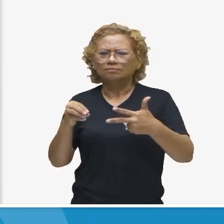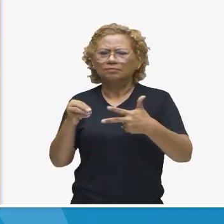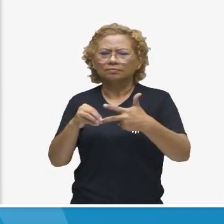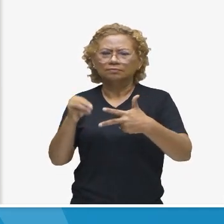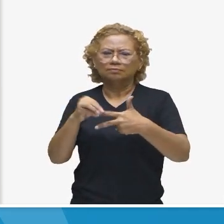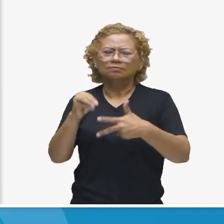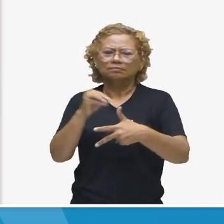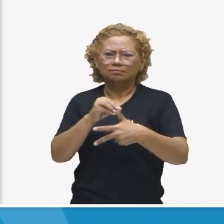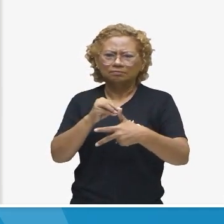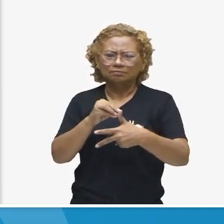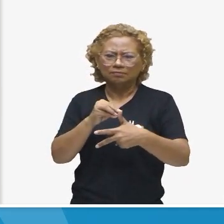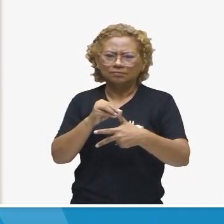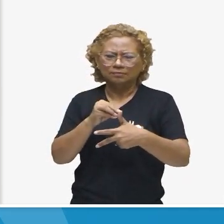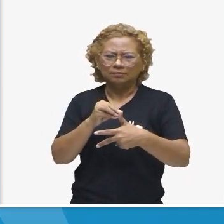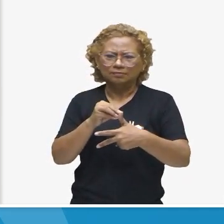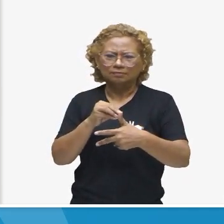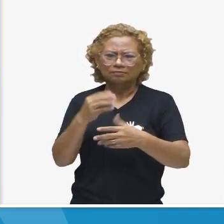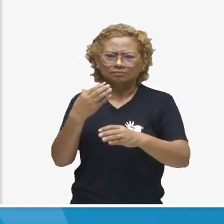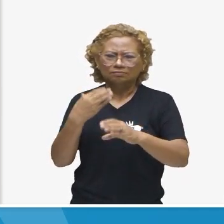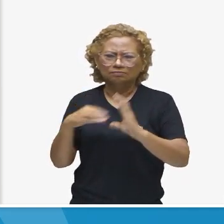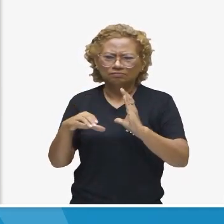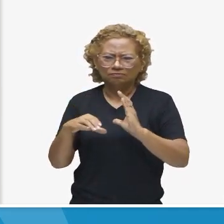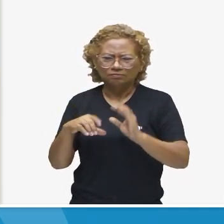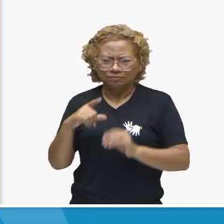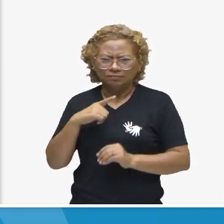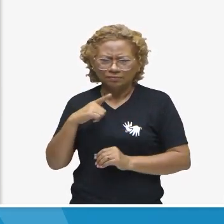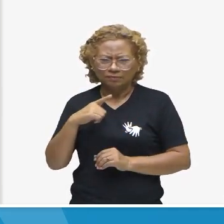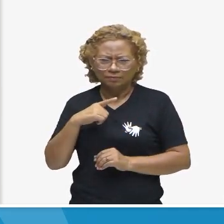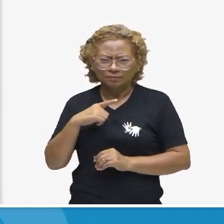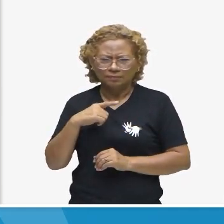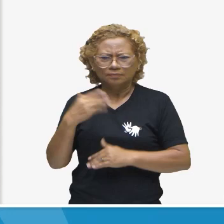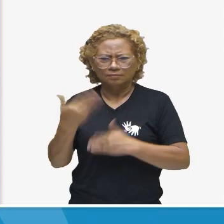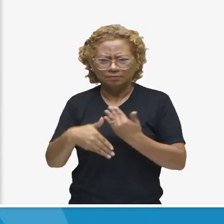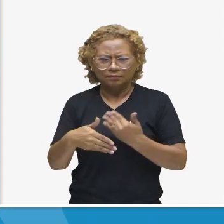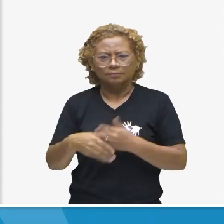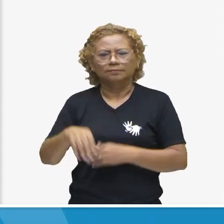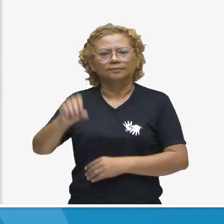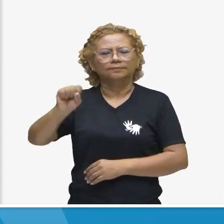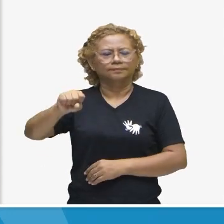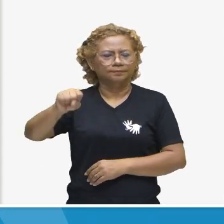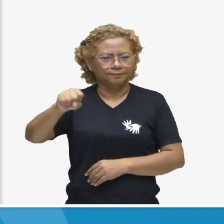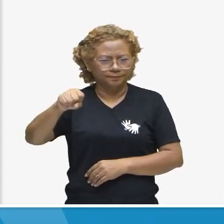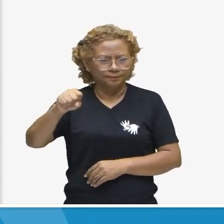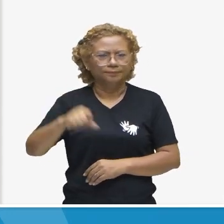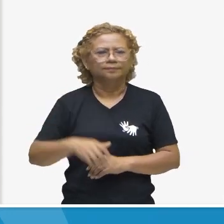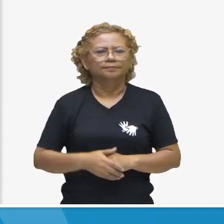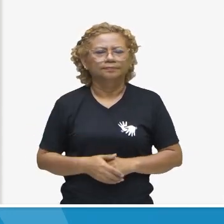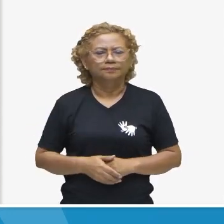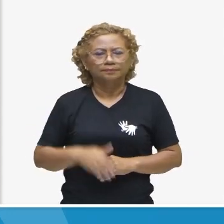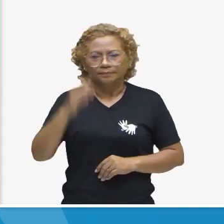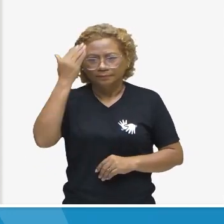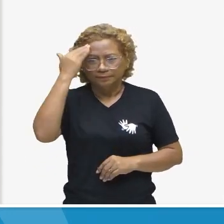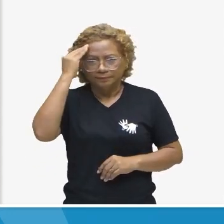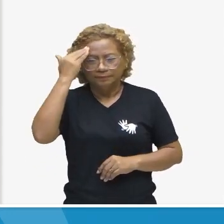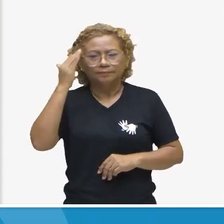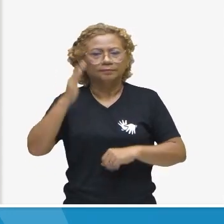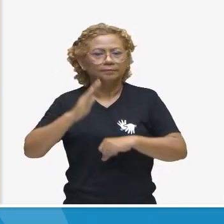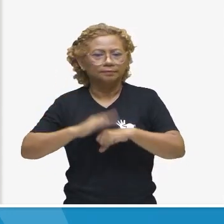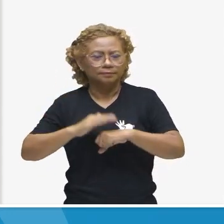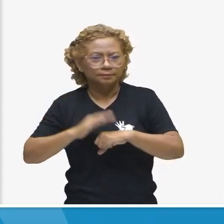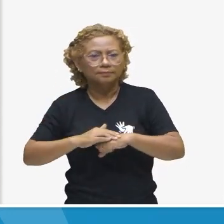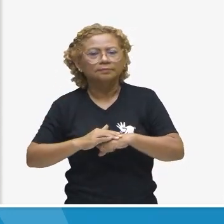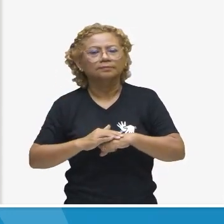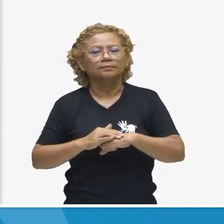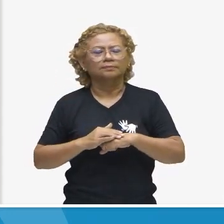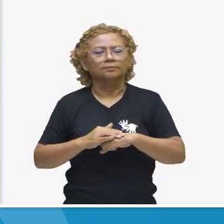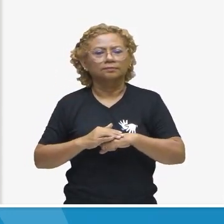cai. É um conteúdo que ele é recorrente em provas de vestibulares, tá certo? Então, para a gente compreender melhor esse